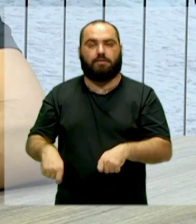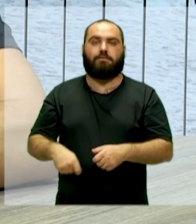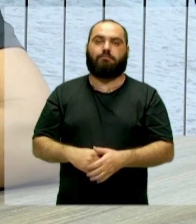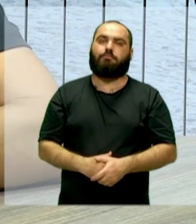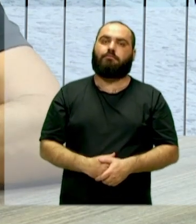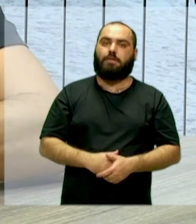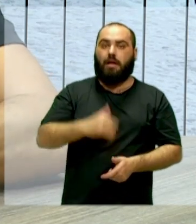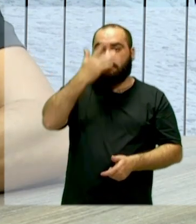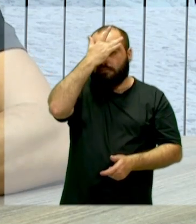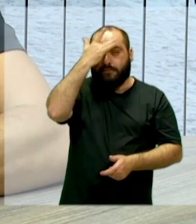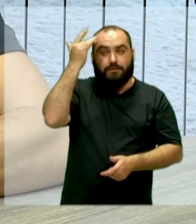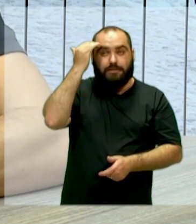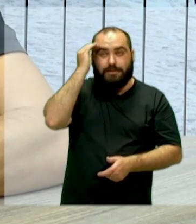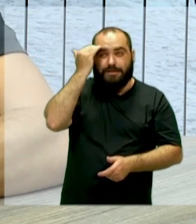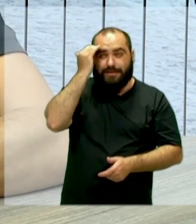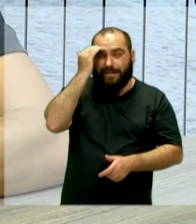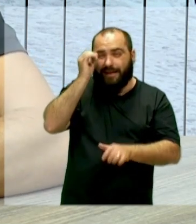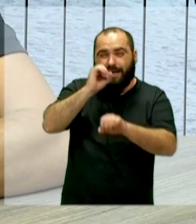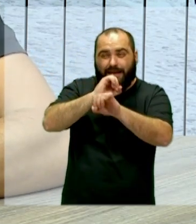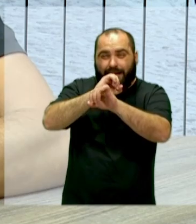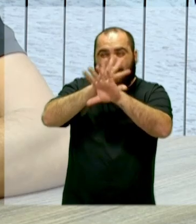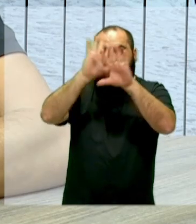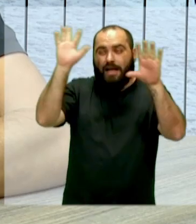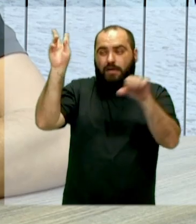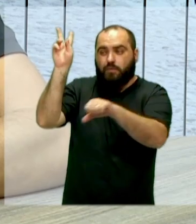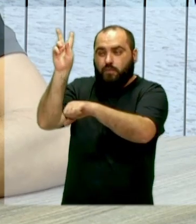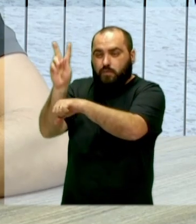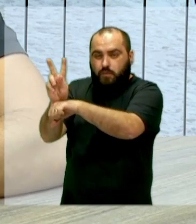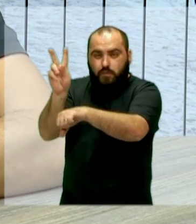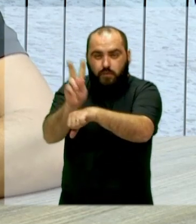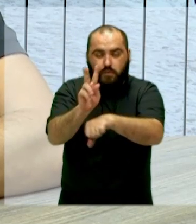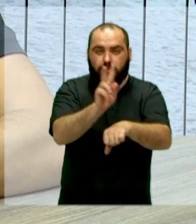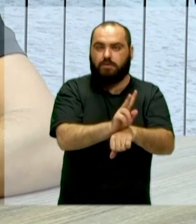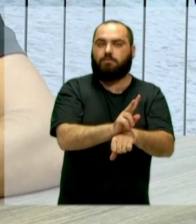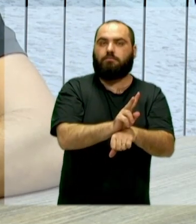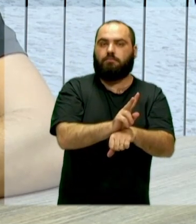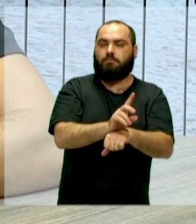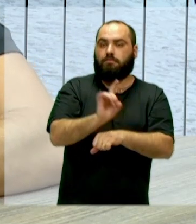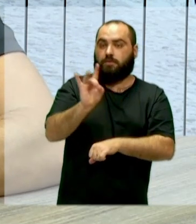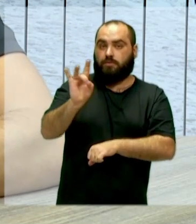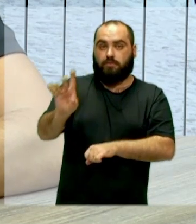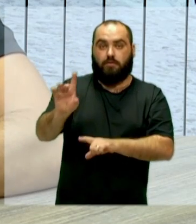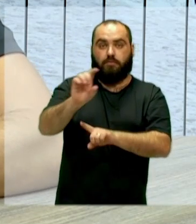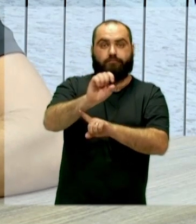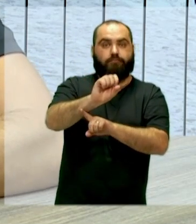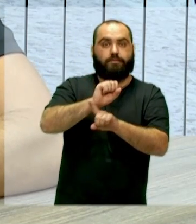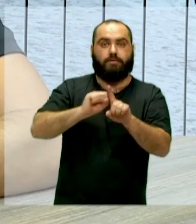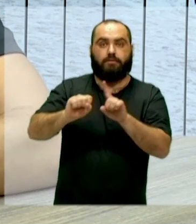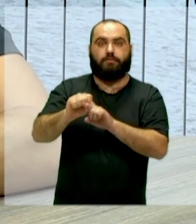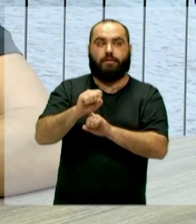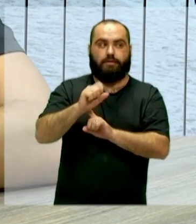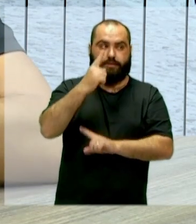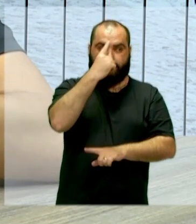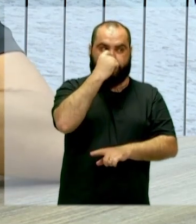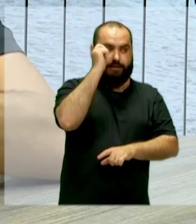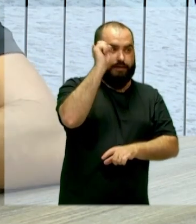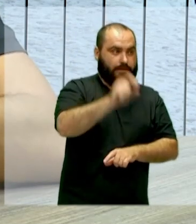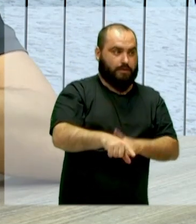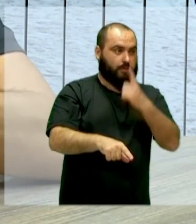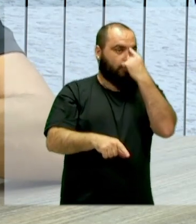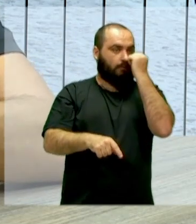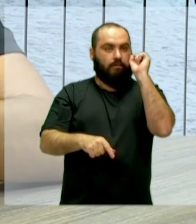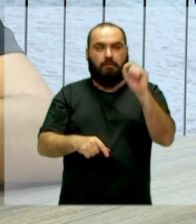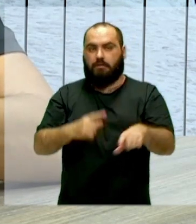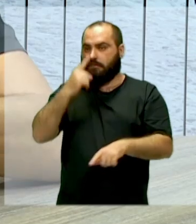eh ato de cuidado né Não só de descarte que hoje a nossa sociedade ela é muito descartável né as relações os